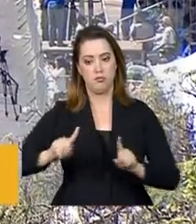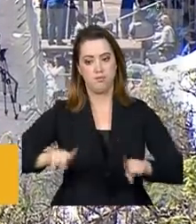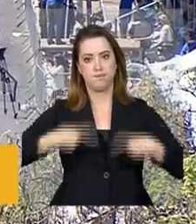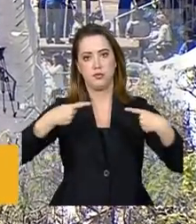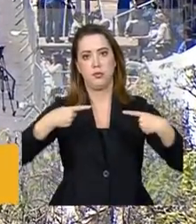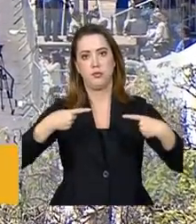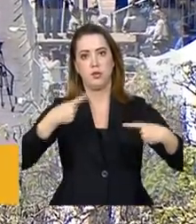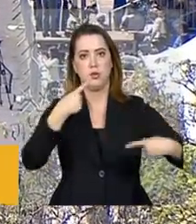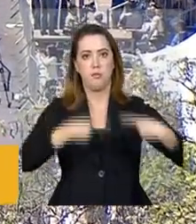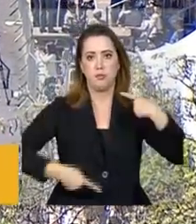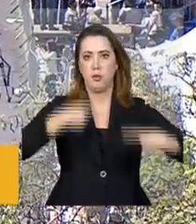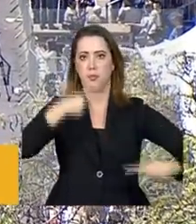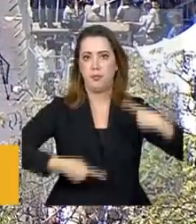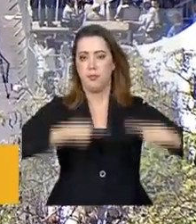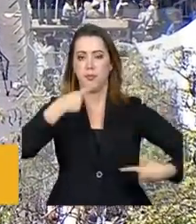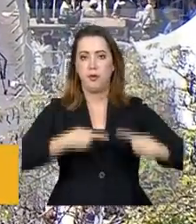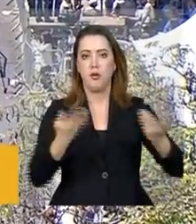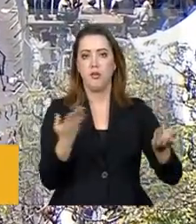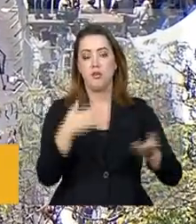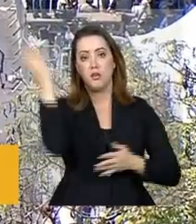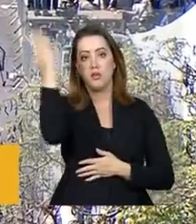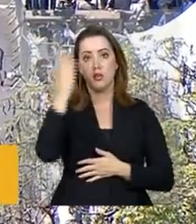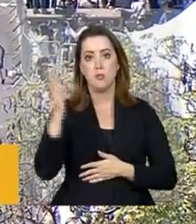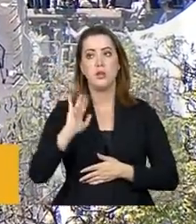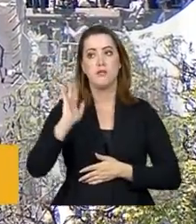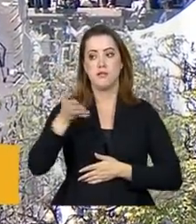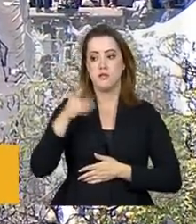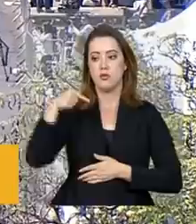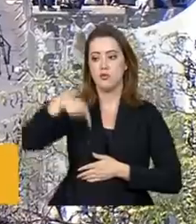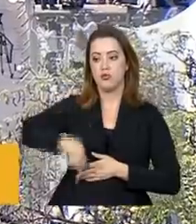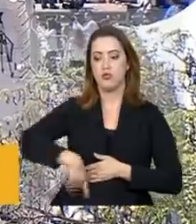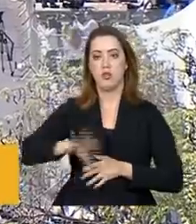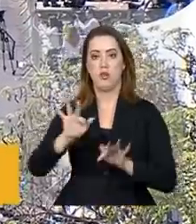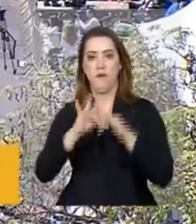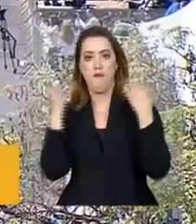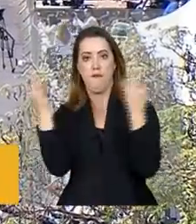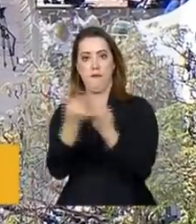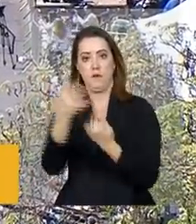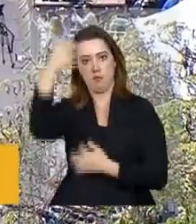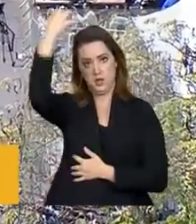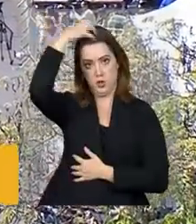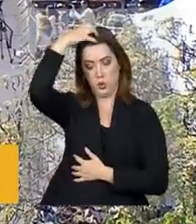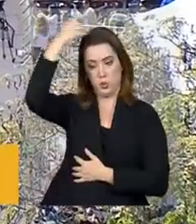Portugal. E os brasileiros aqui já, então, a família real aqui ordenou